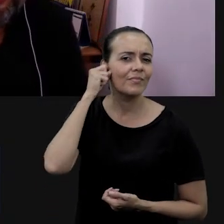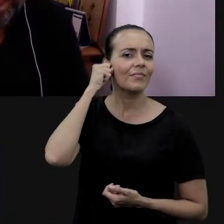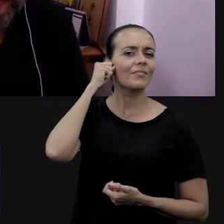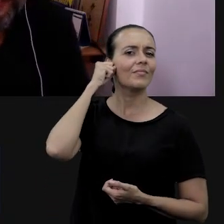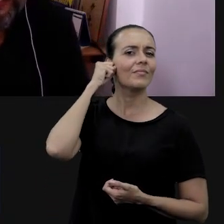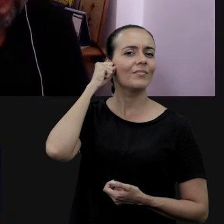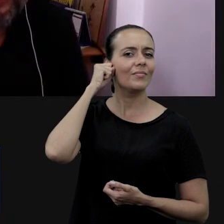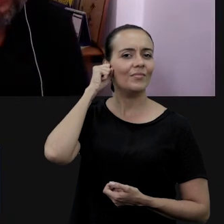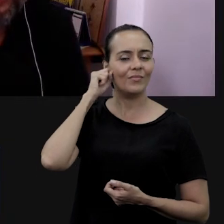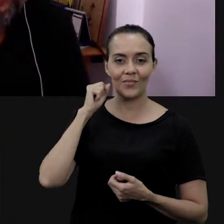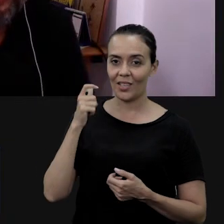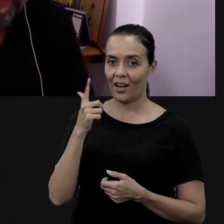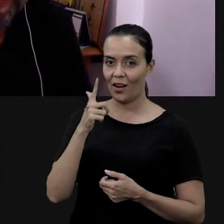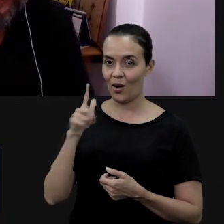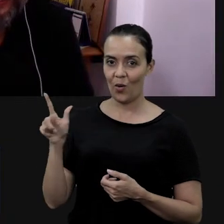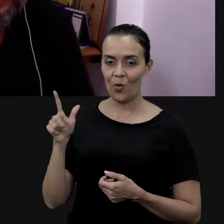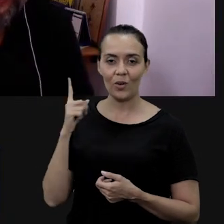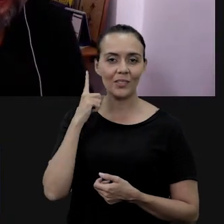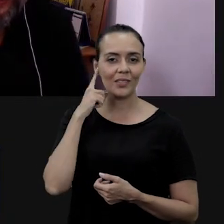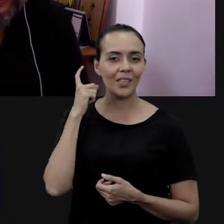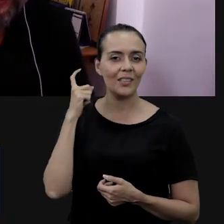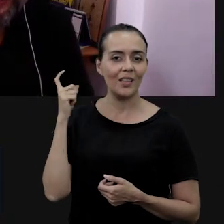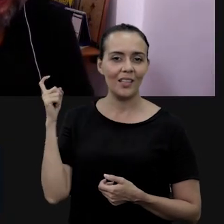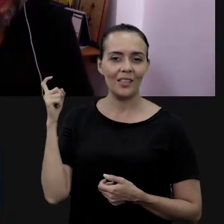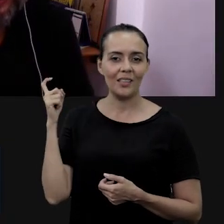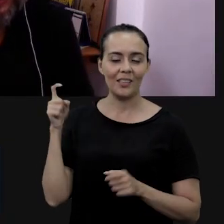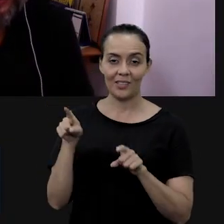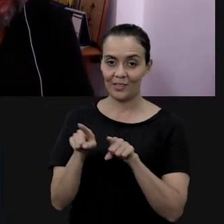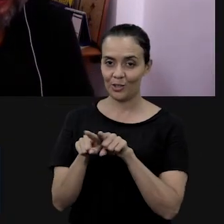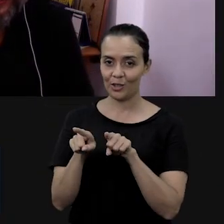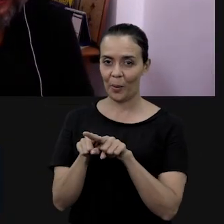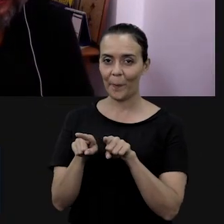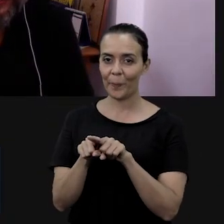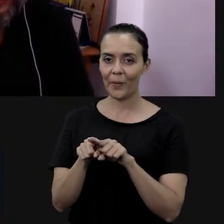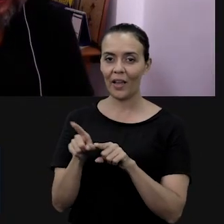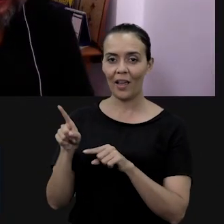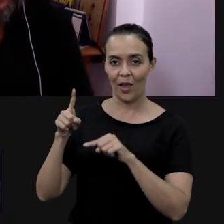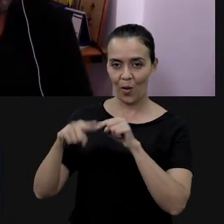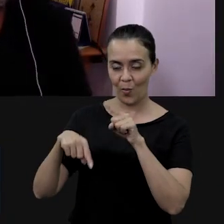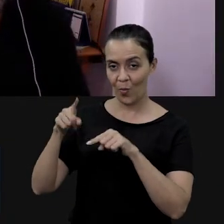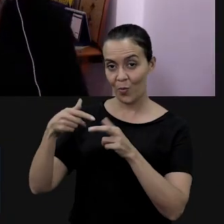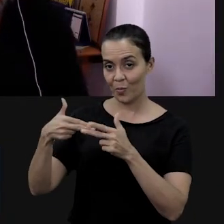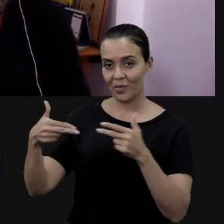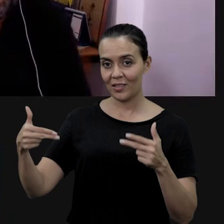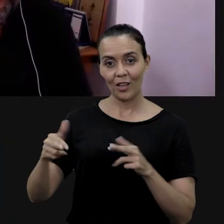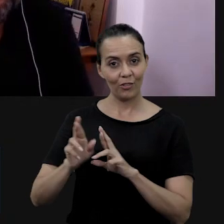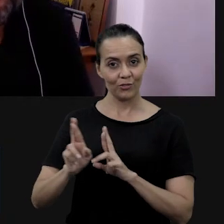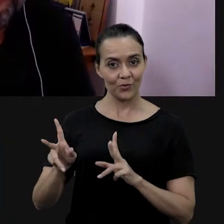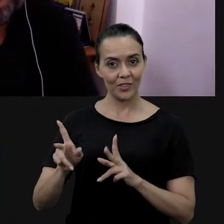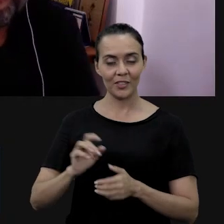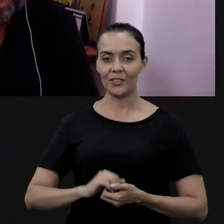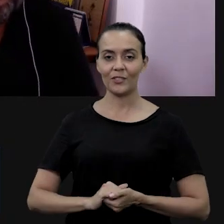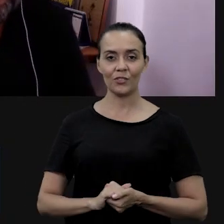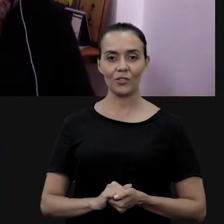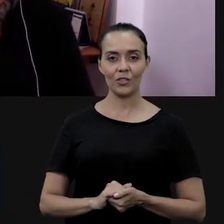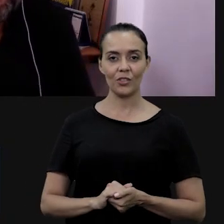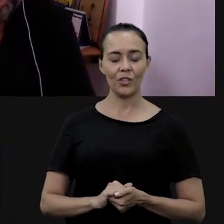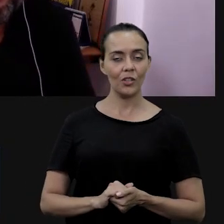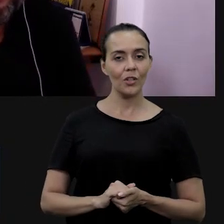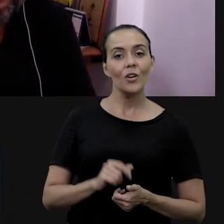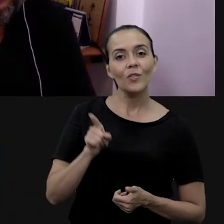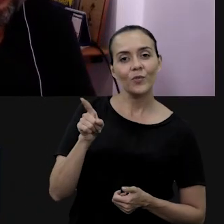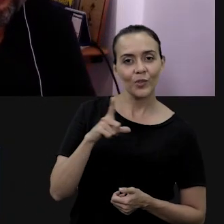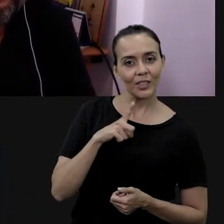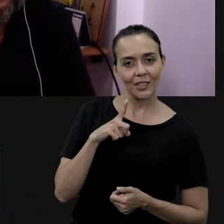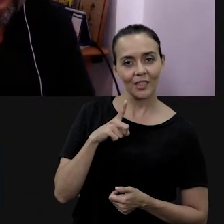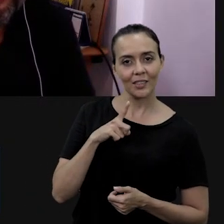outra, assim, um outro nível de qualidade ali para aquele material. O que eu ia te perguntar é se não tem nada assim